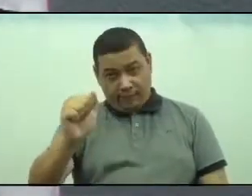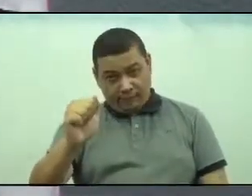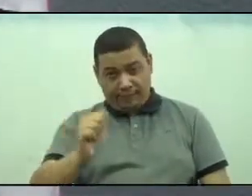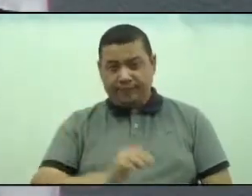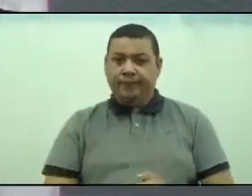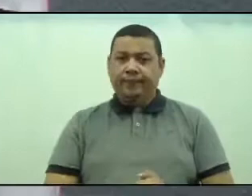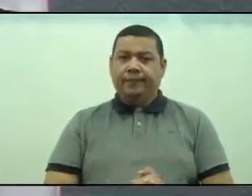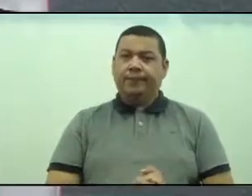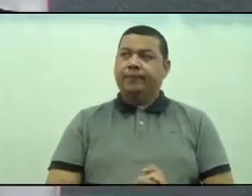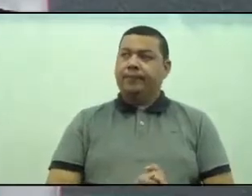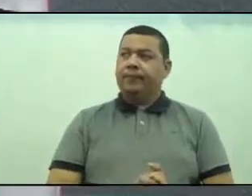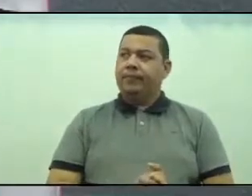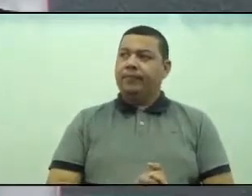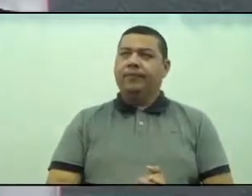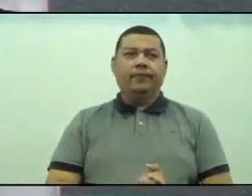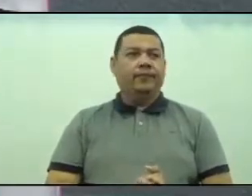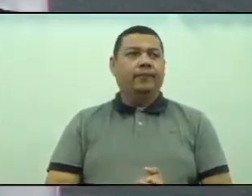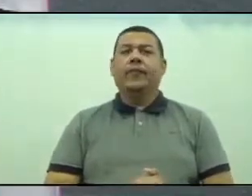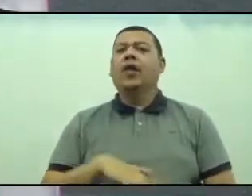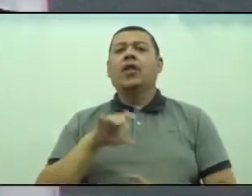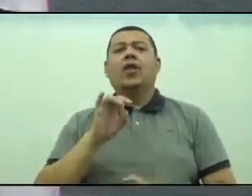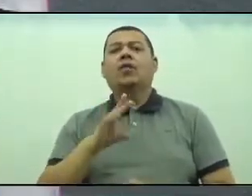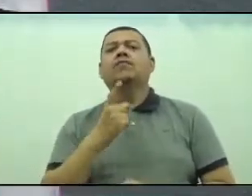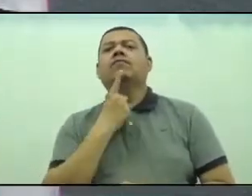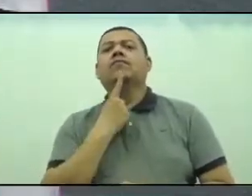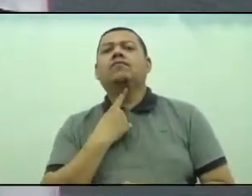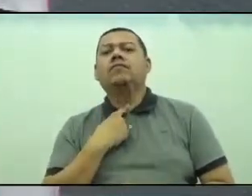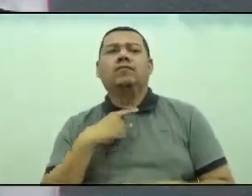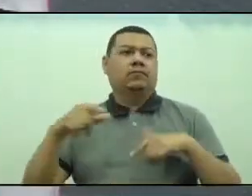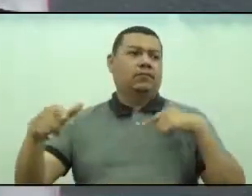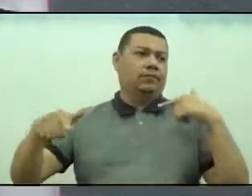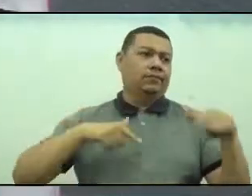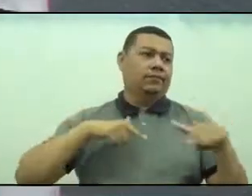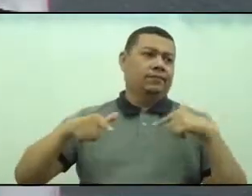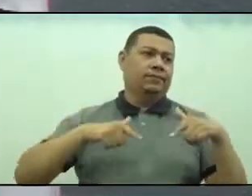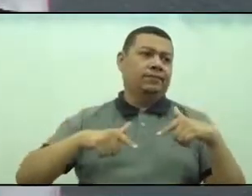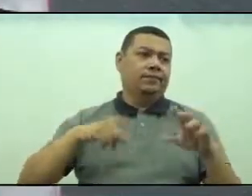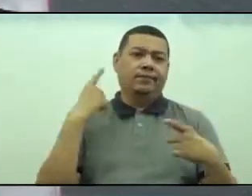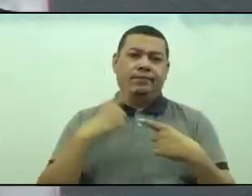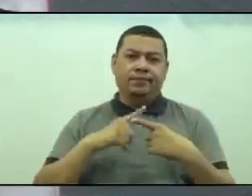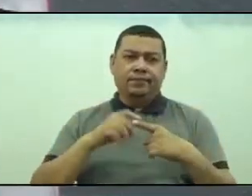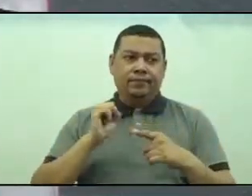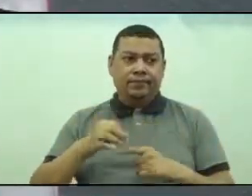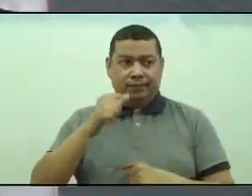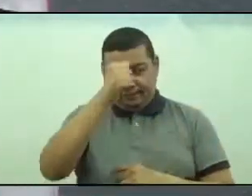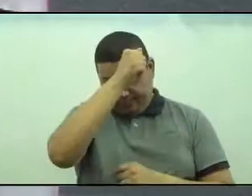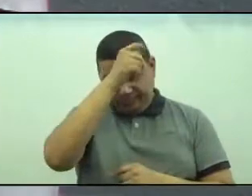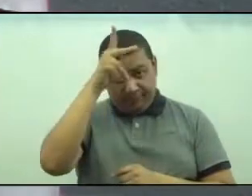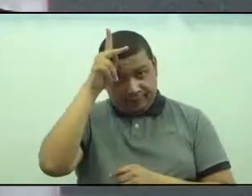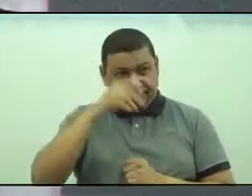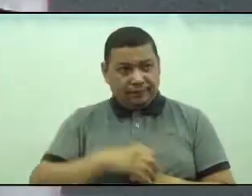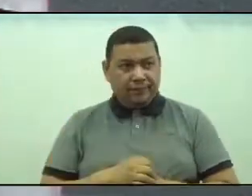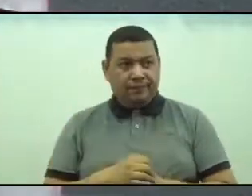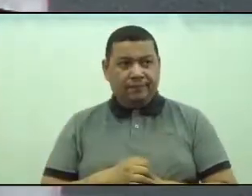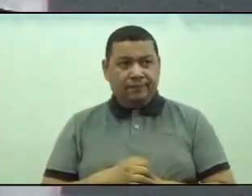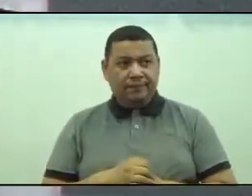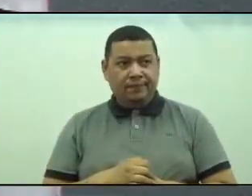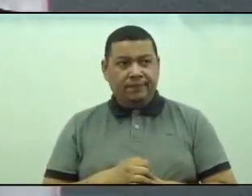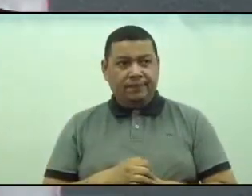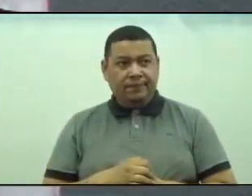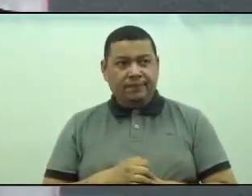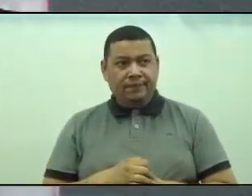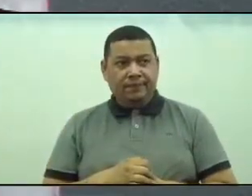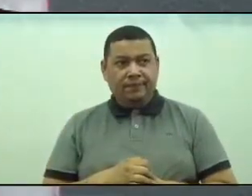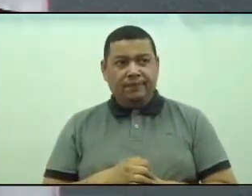única e exclusivamente vontade de se fazer. Porque se a prefeitura, pasmem,